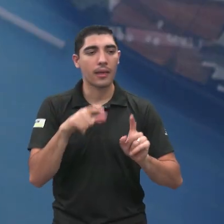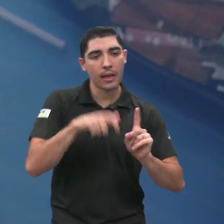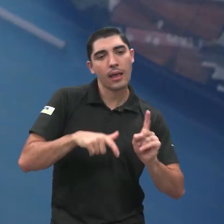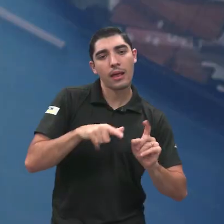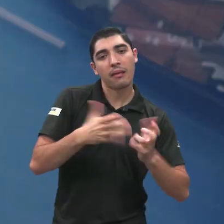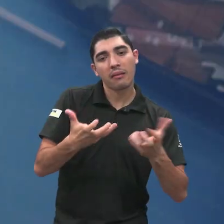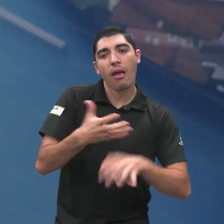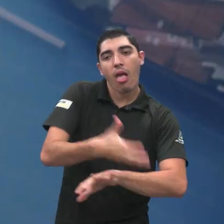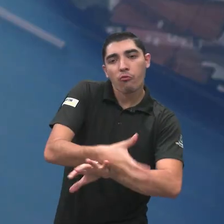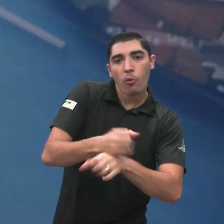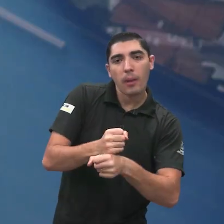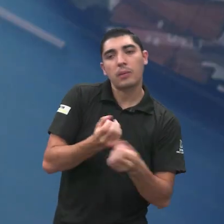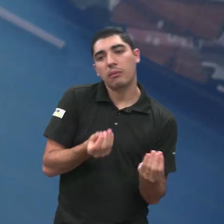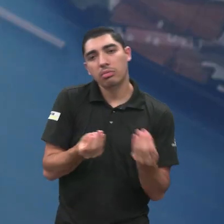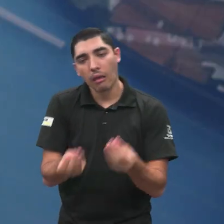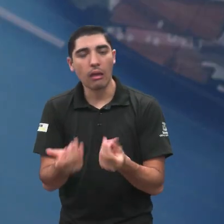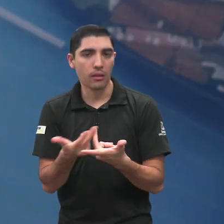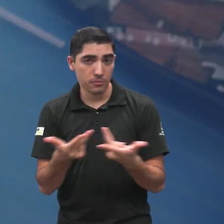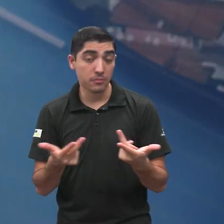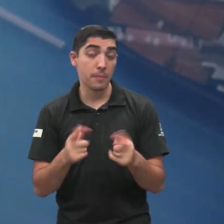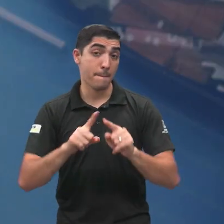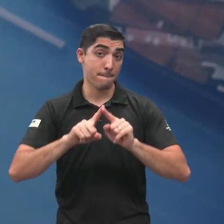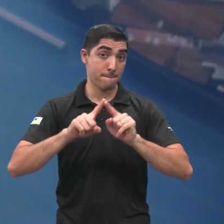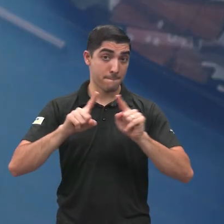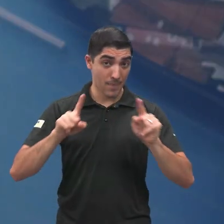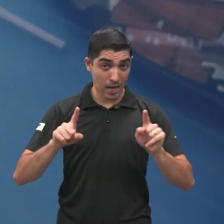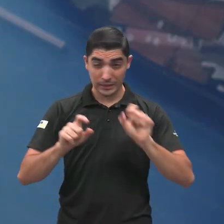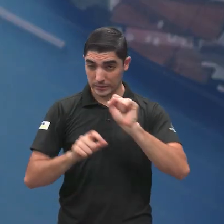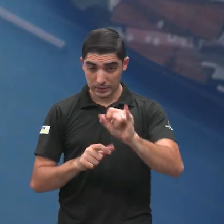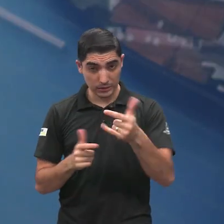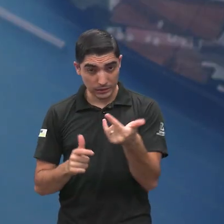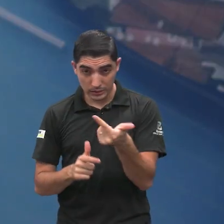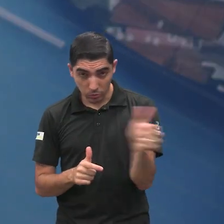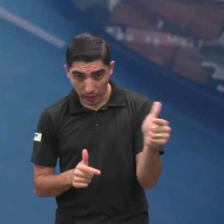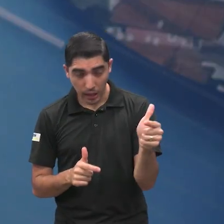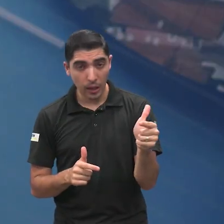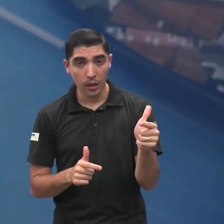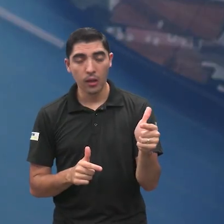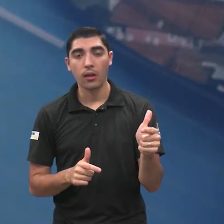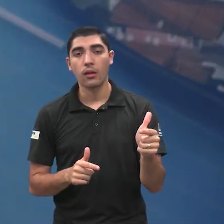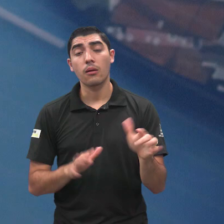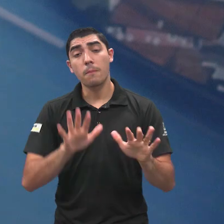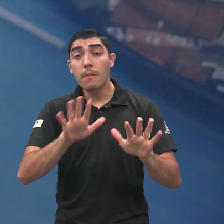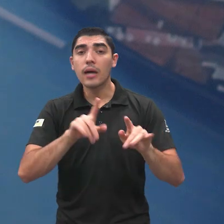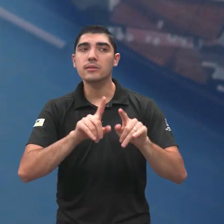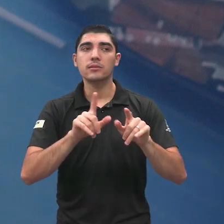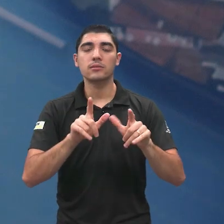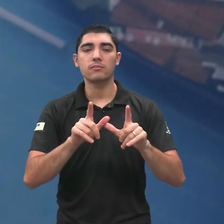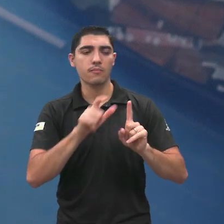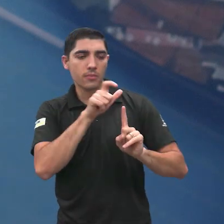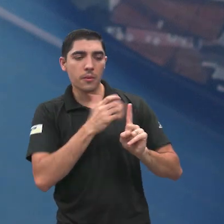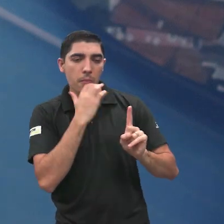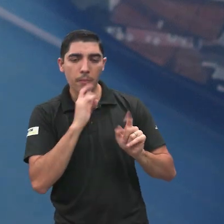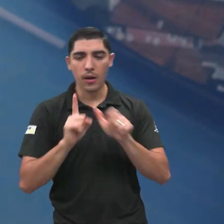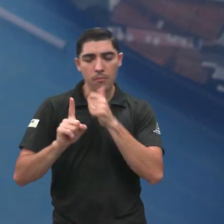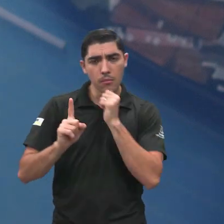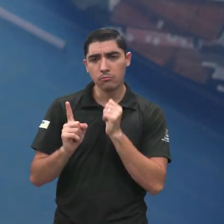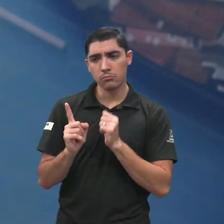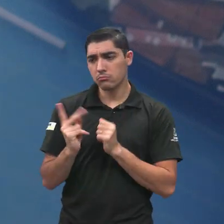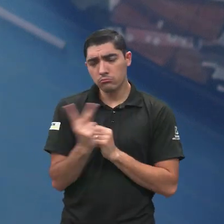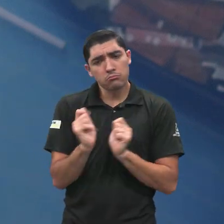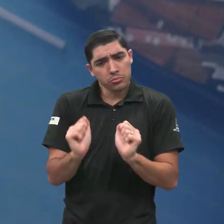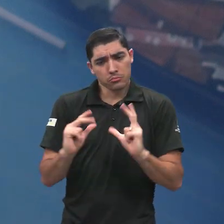criança que não foi colocado. Mas se não está lá, nós sempre falamos que os pais, eles podem conversar por eles